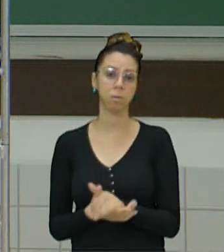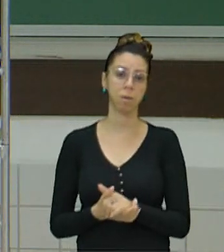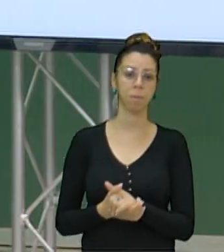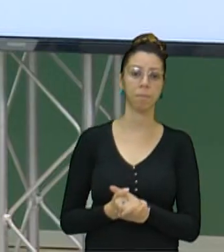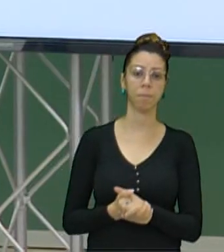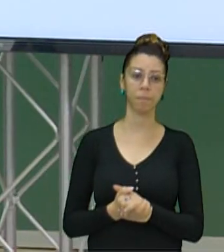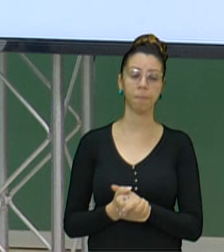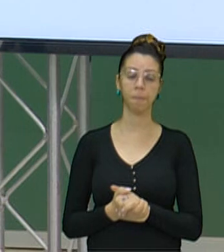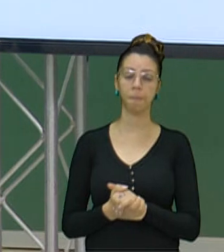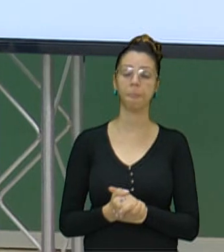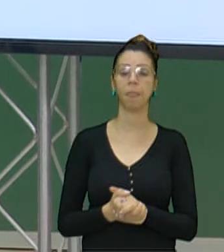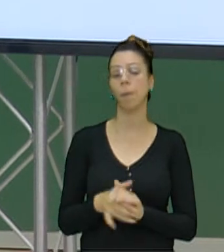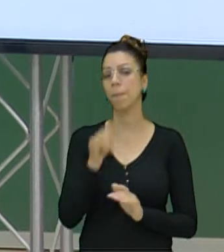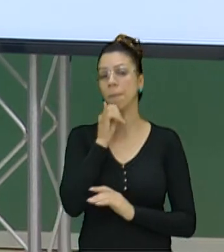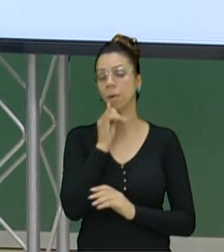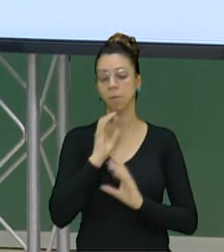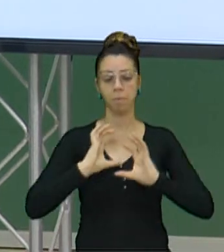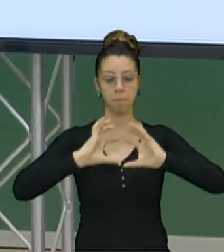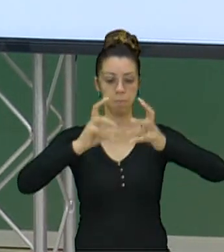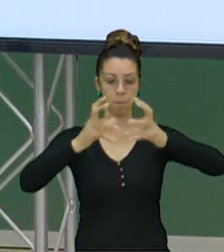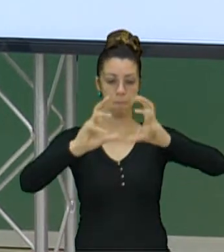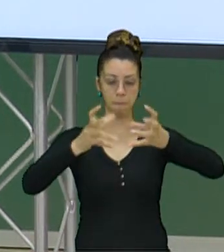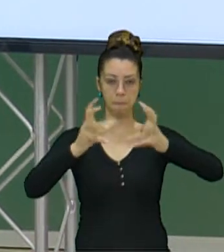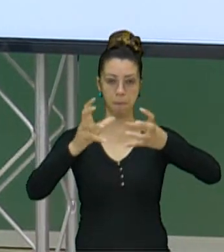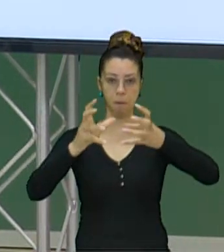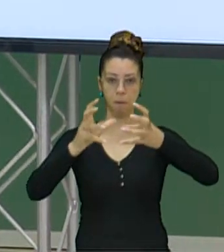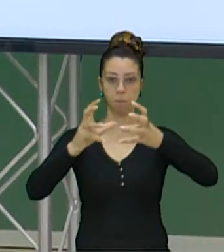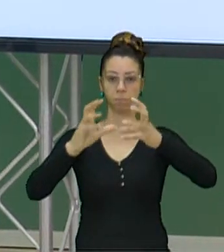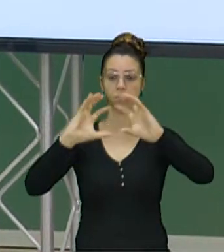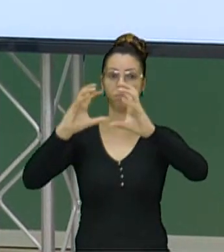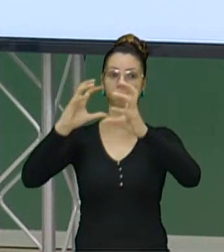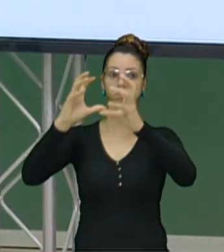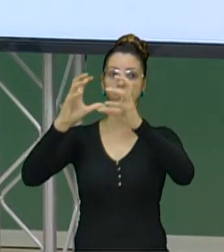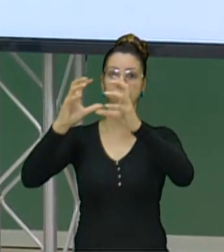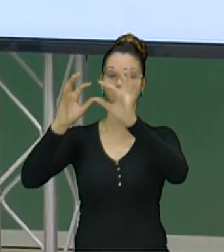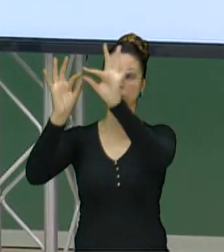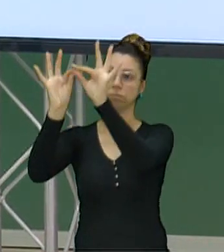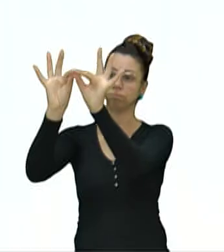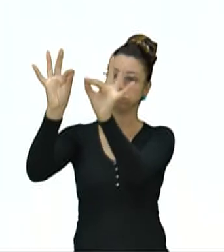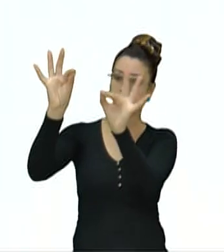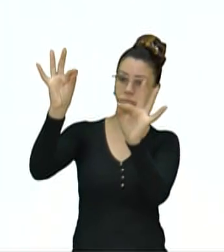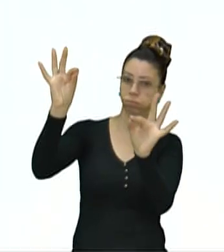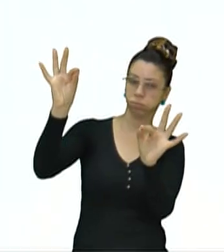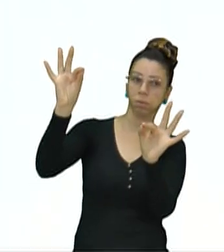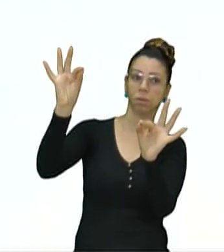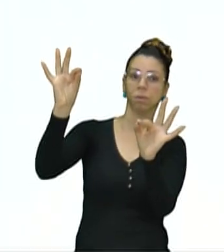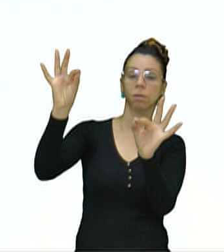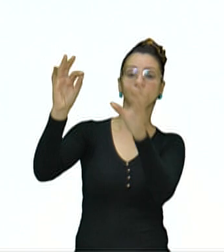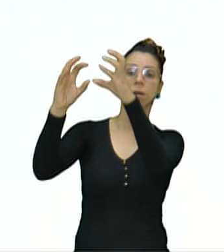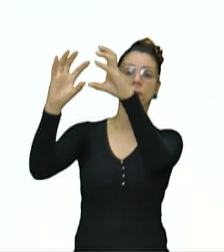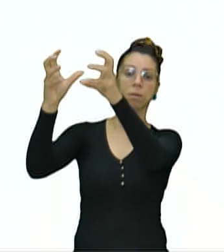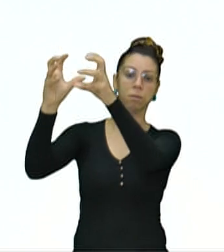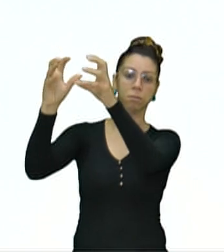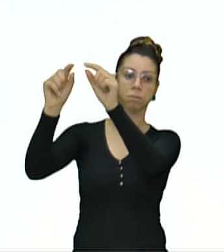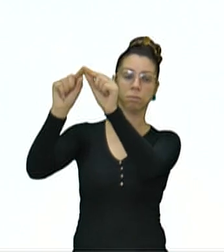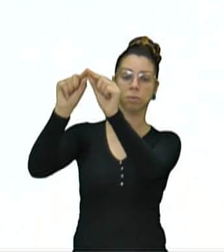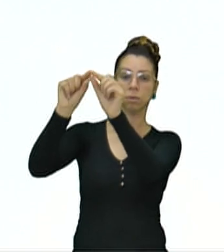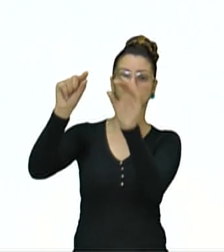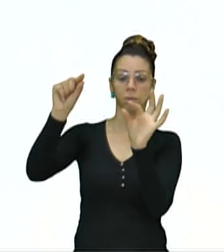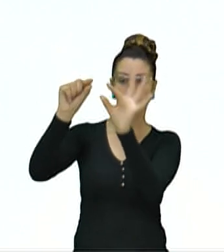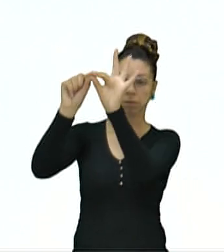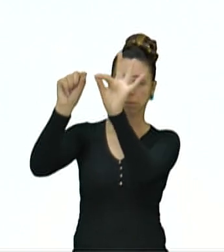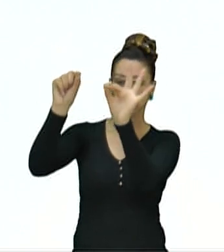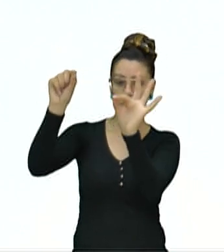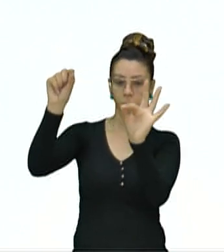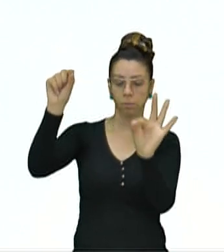caso, uma bola presa por uma corda girando em círculo. O que a gente tem? A força centrípeta, nesse caso, Fc,